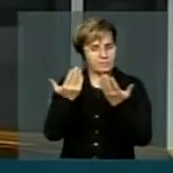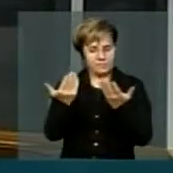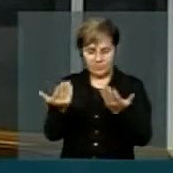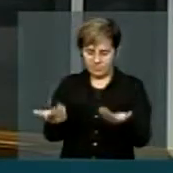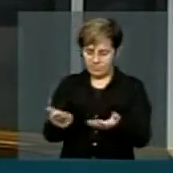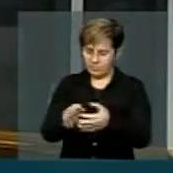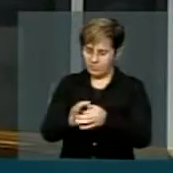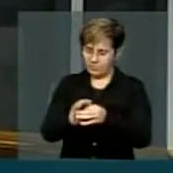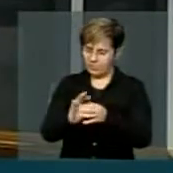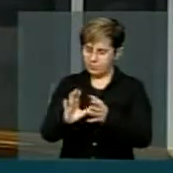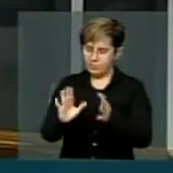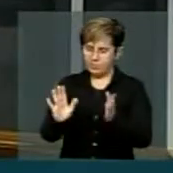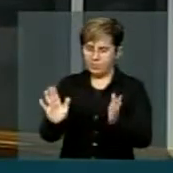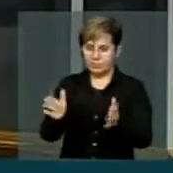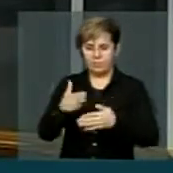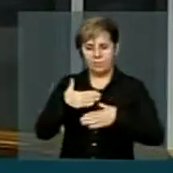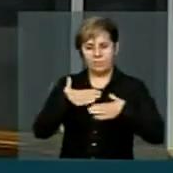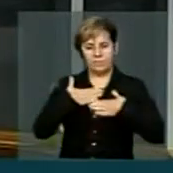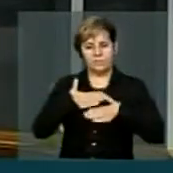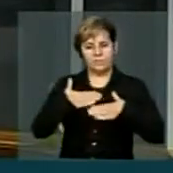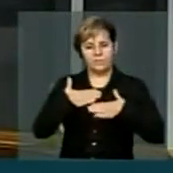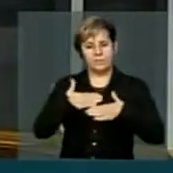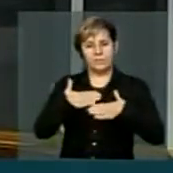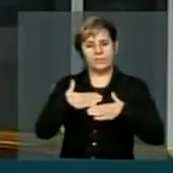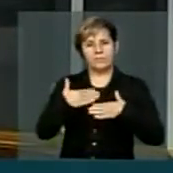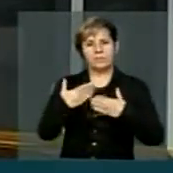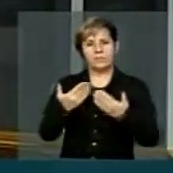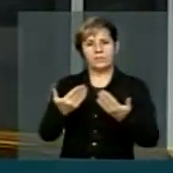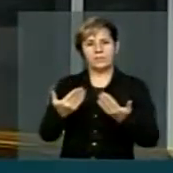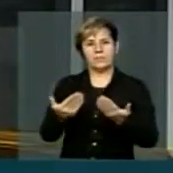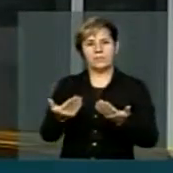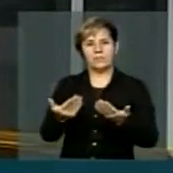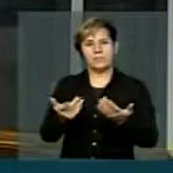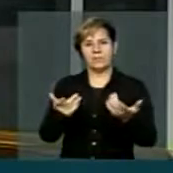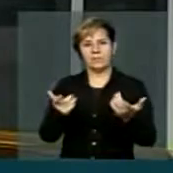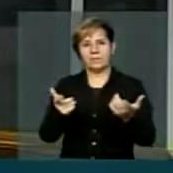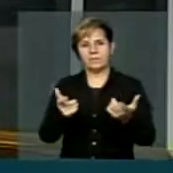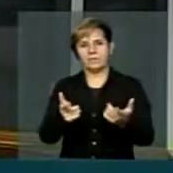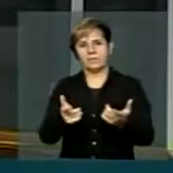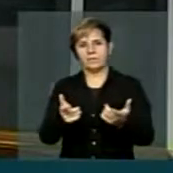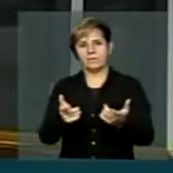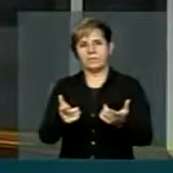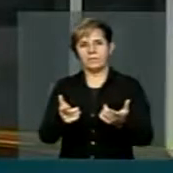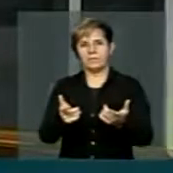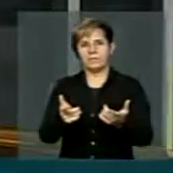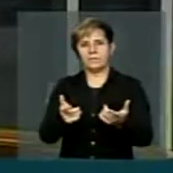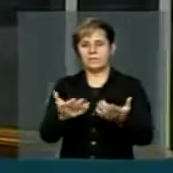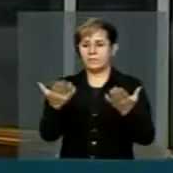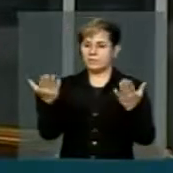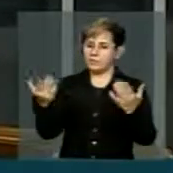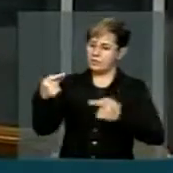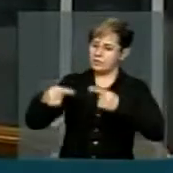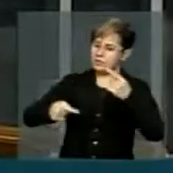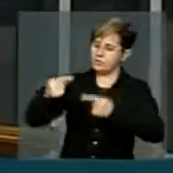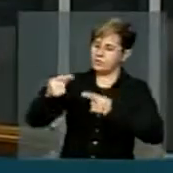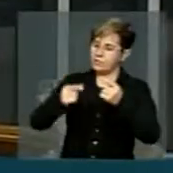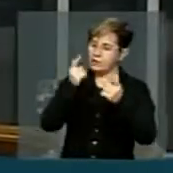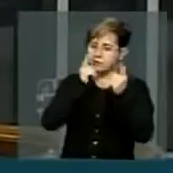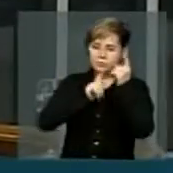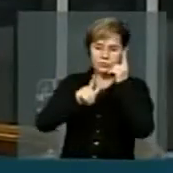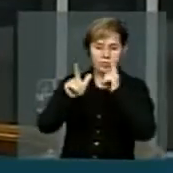com muita satisfação o espaço para que esse pequeno debate